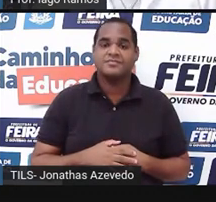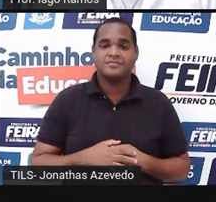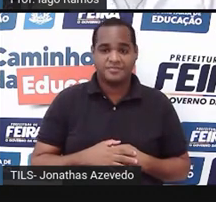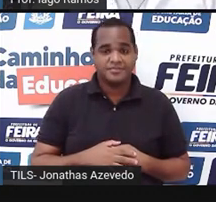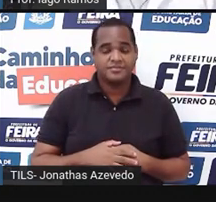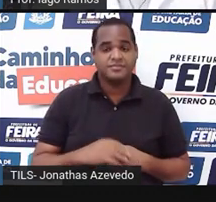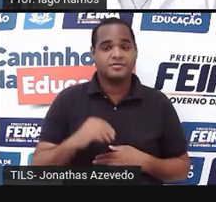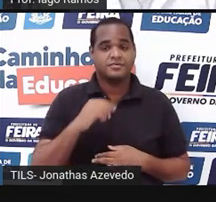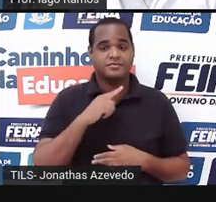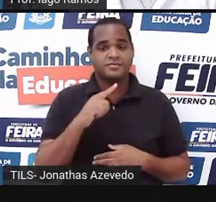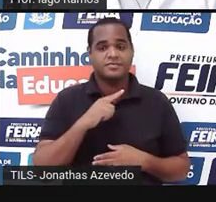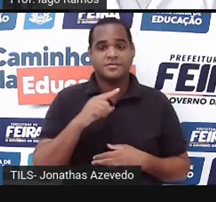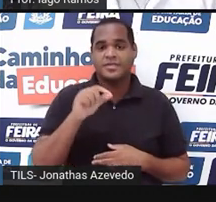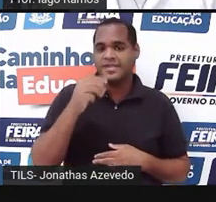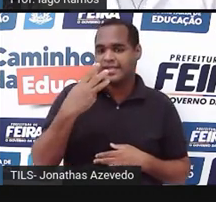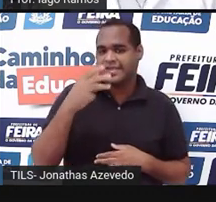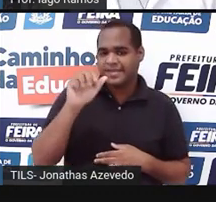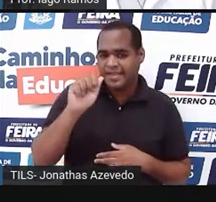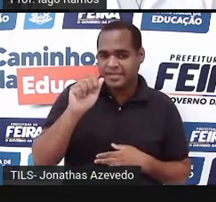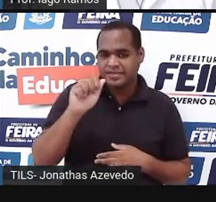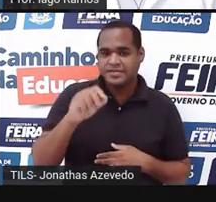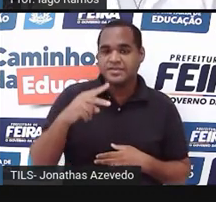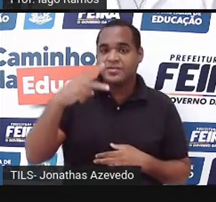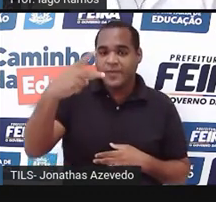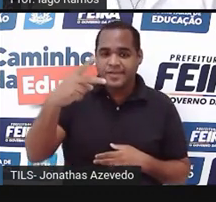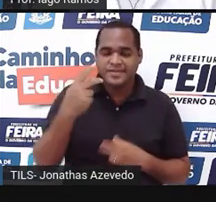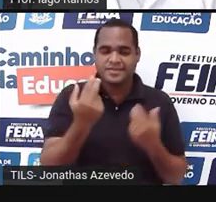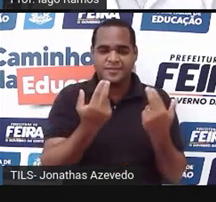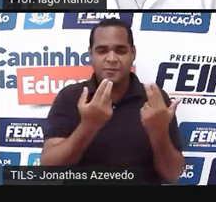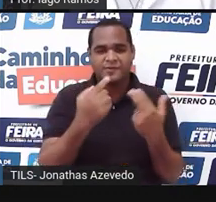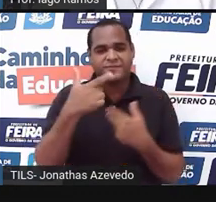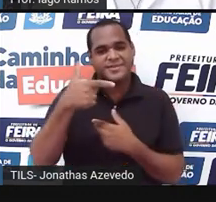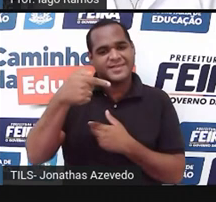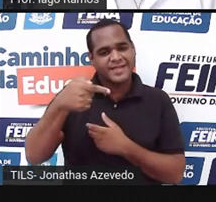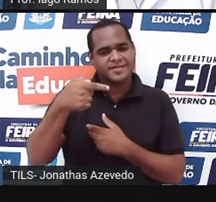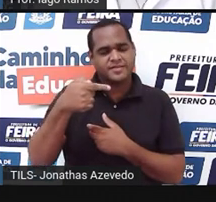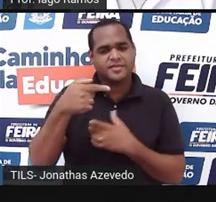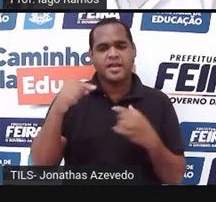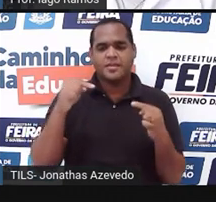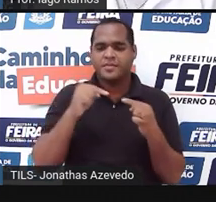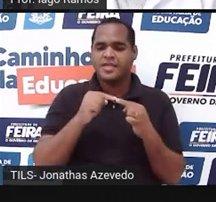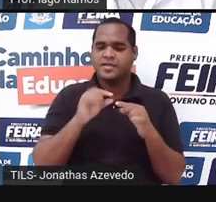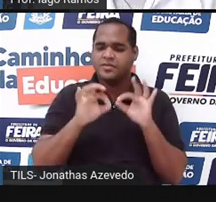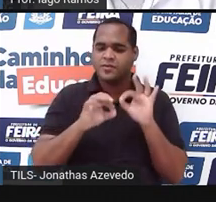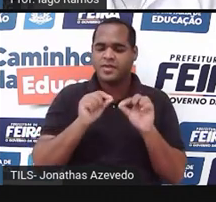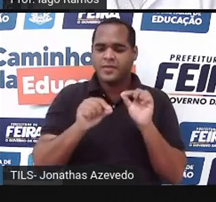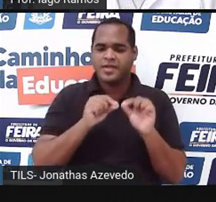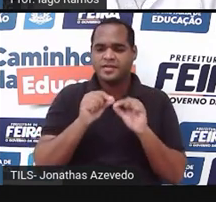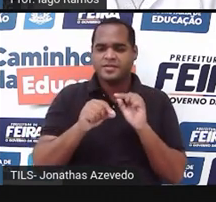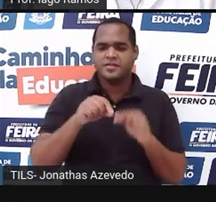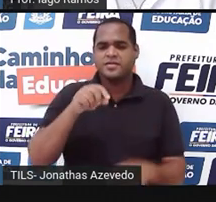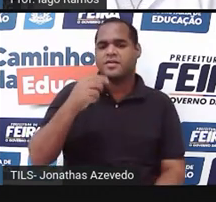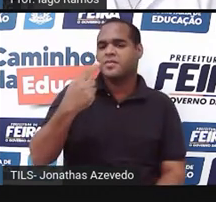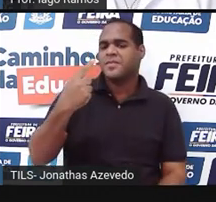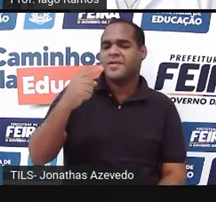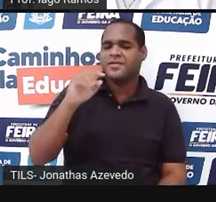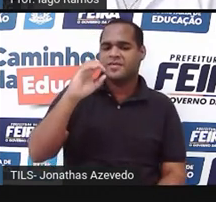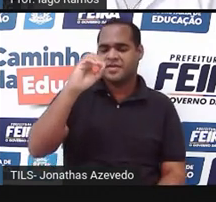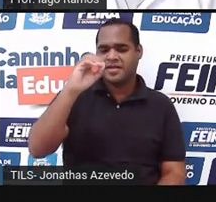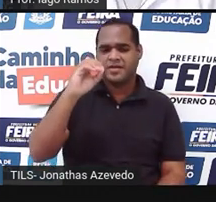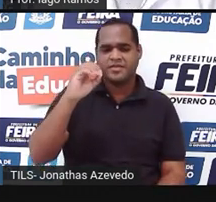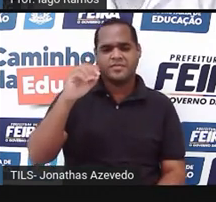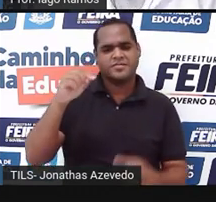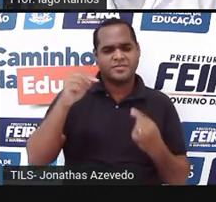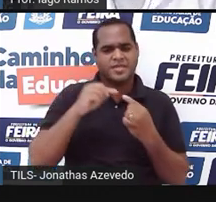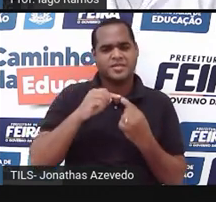letra c tem três a elevada 2 = 27 Essa não é do primeiro grau Essa é